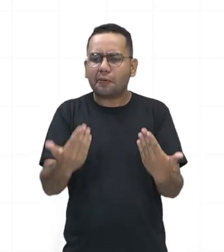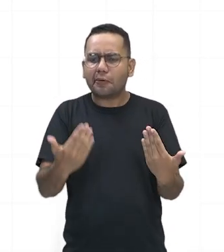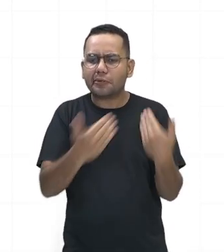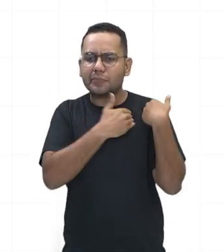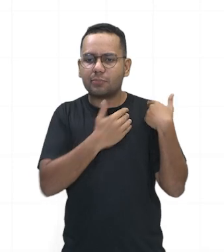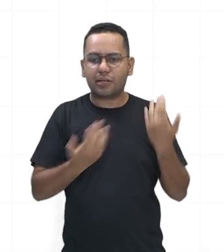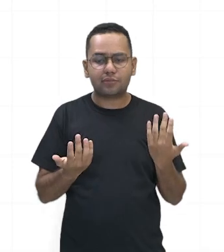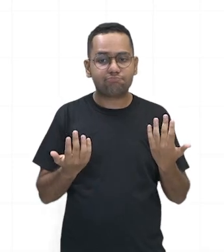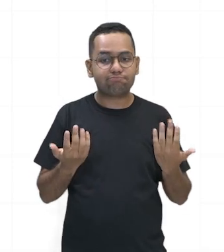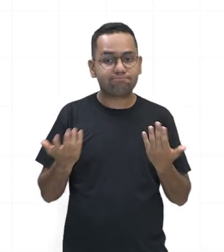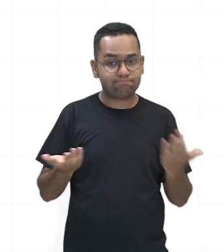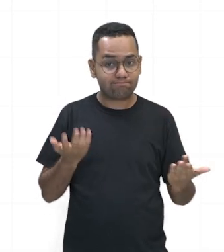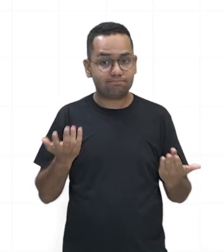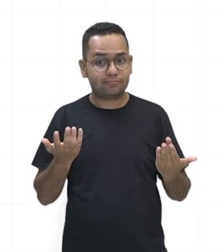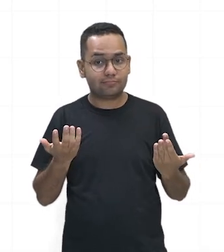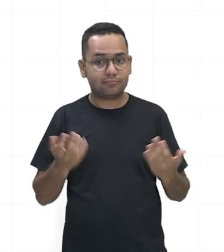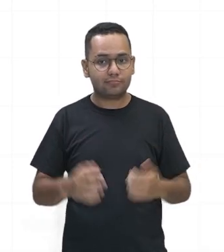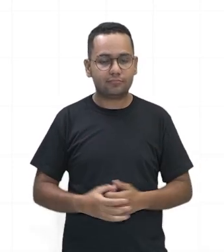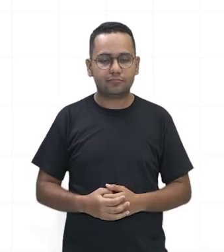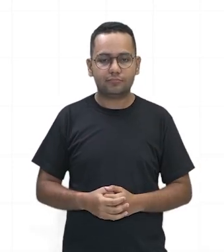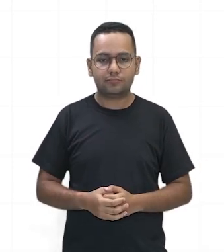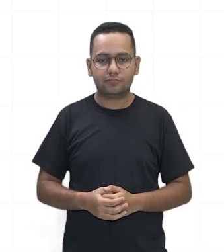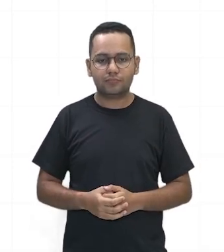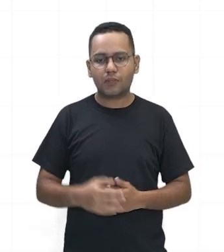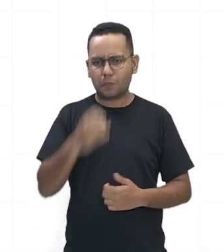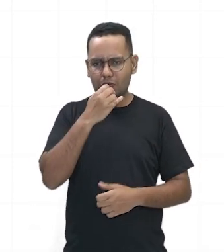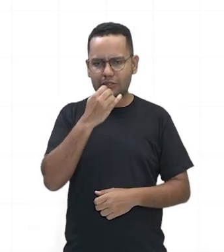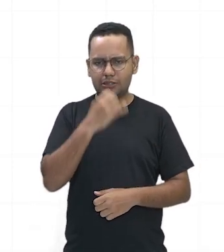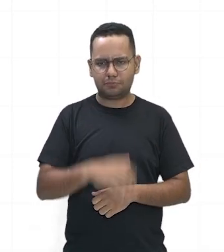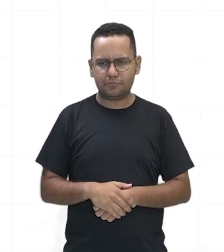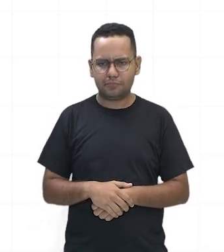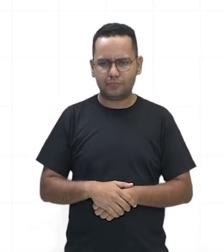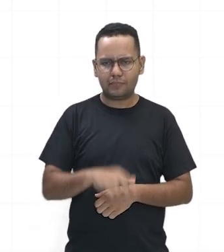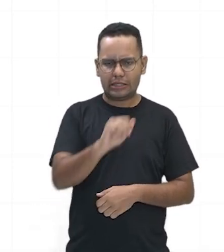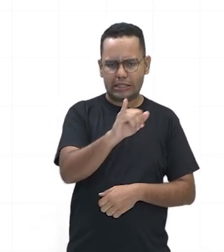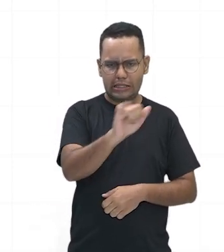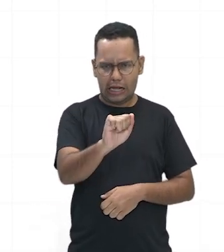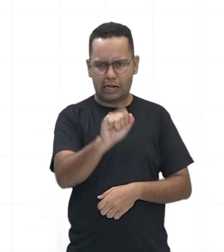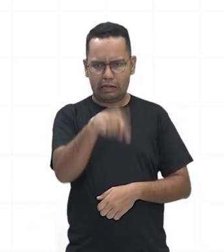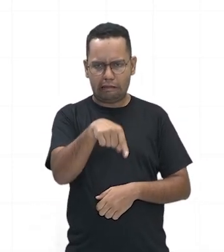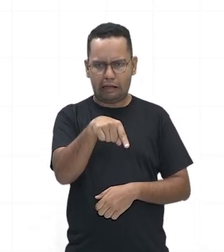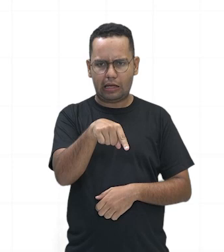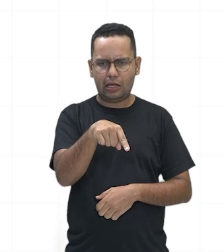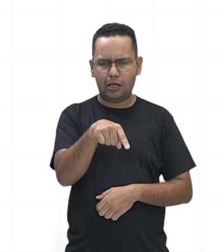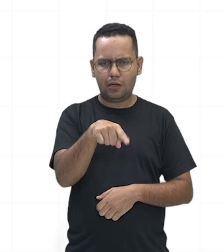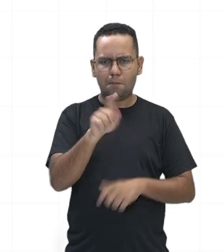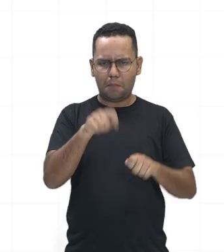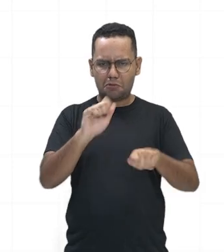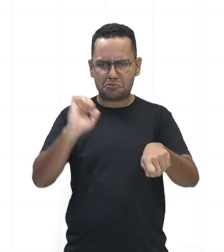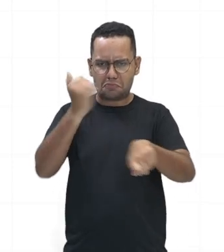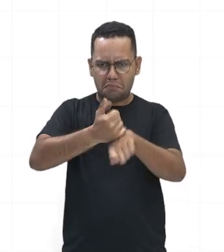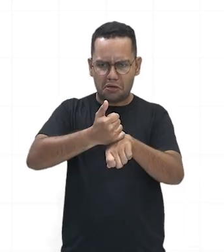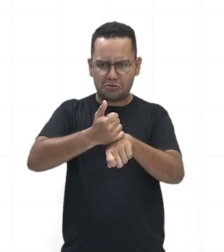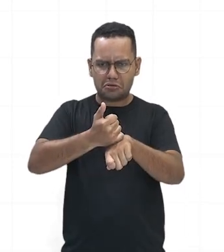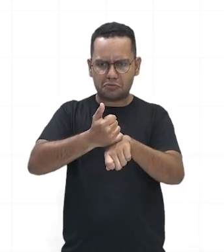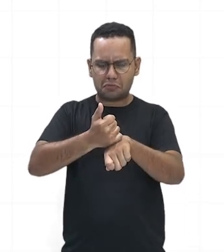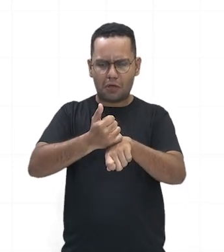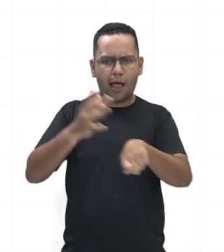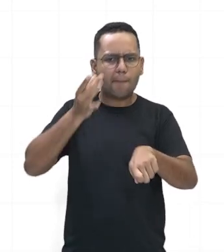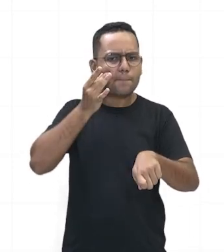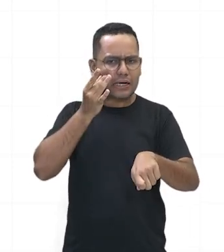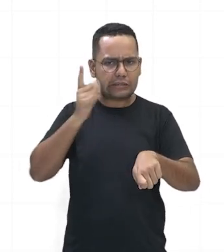que uma IA pode, de certa forma, substituir essa relação entre médico e ambiente? Também nós